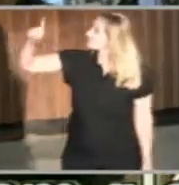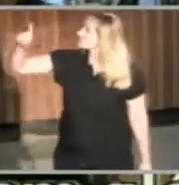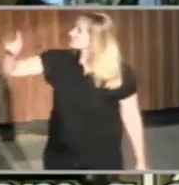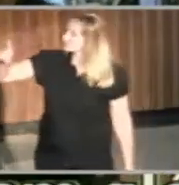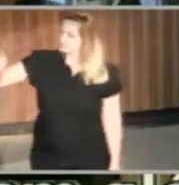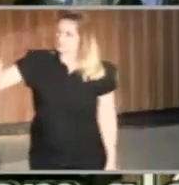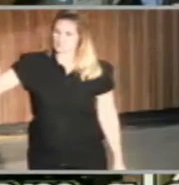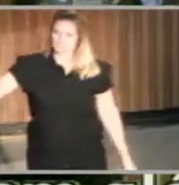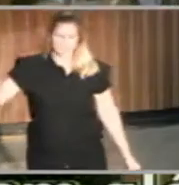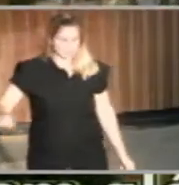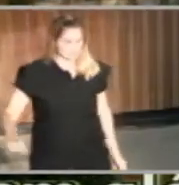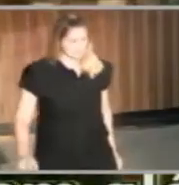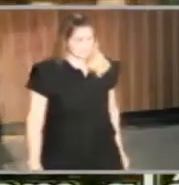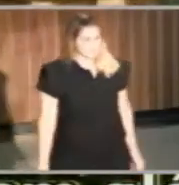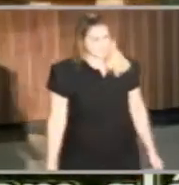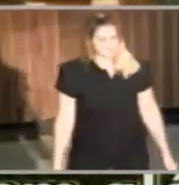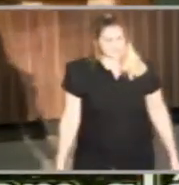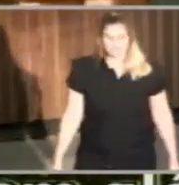és,